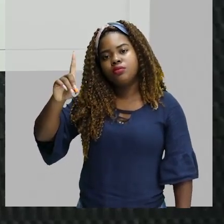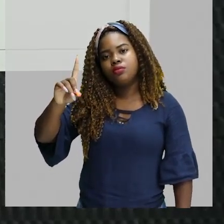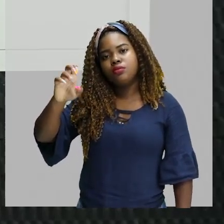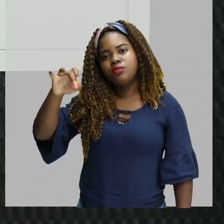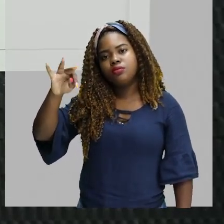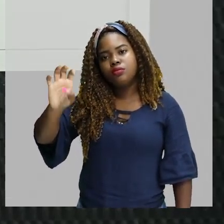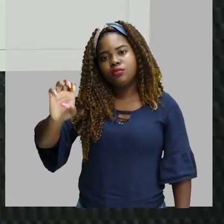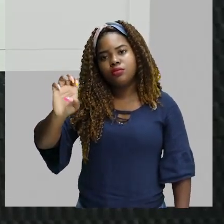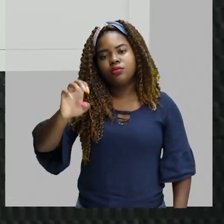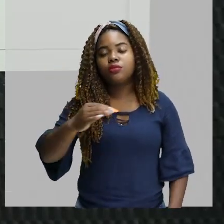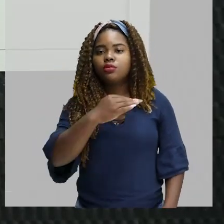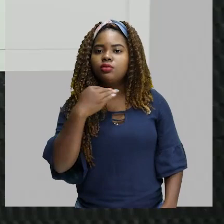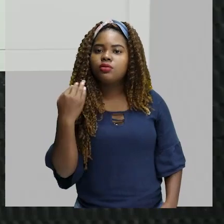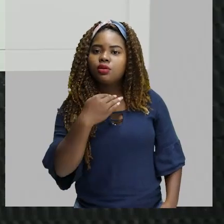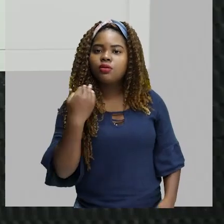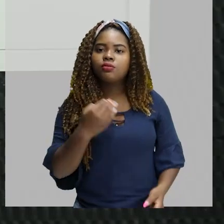né,